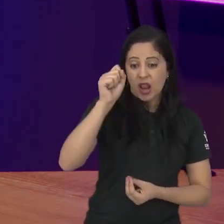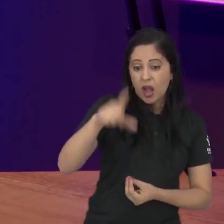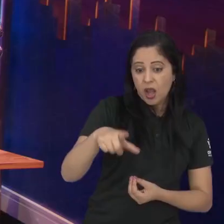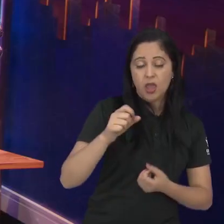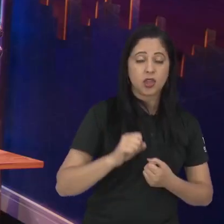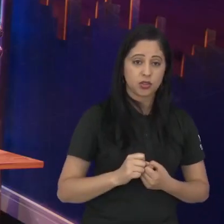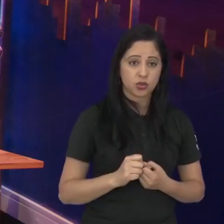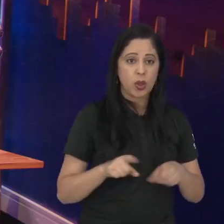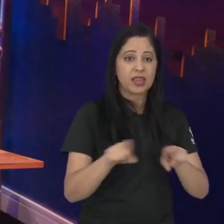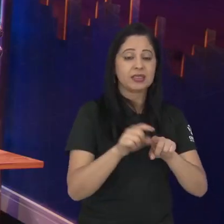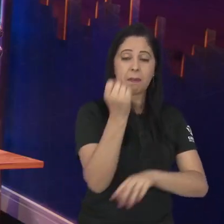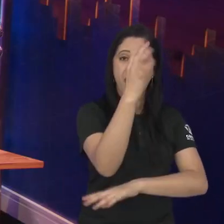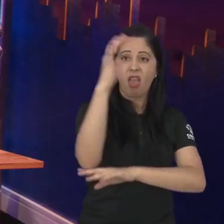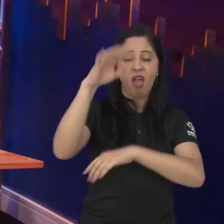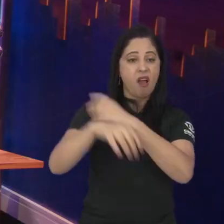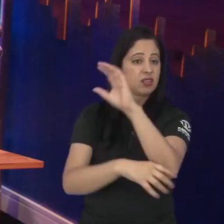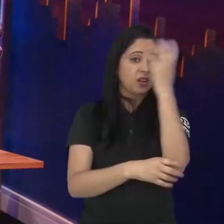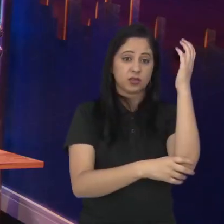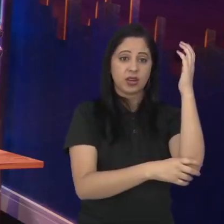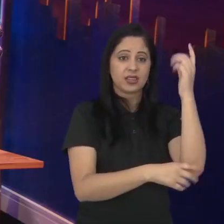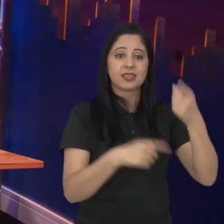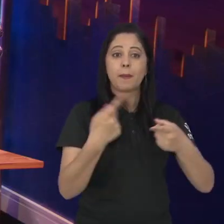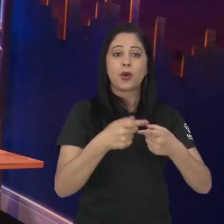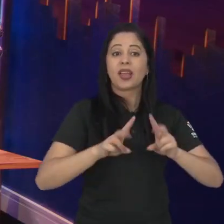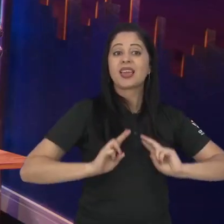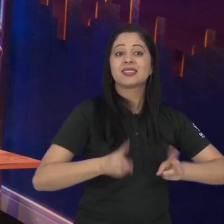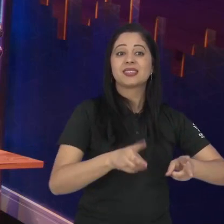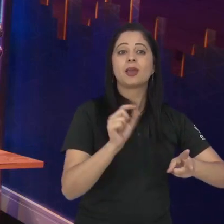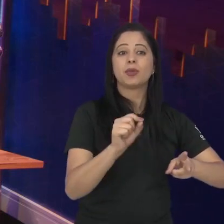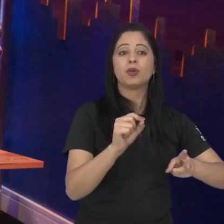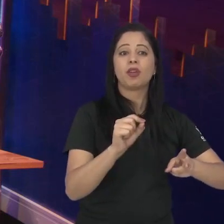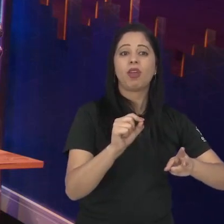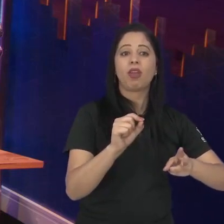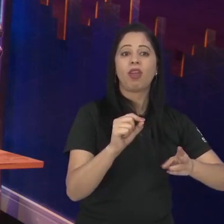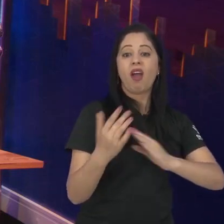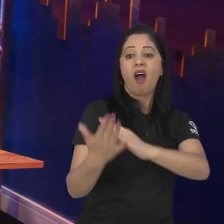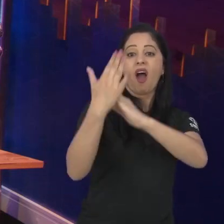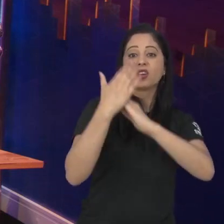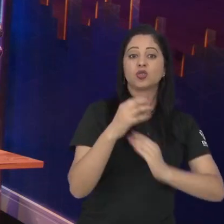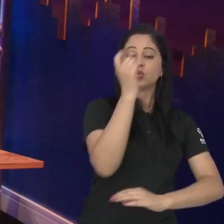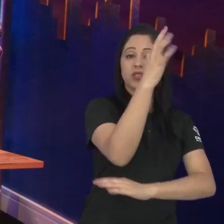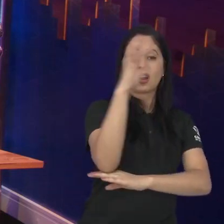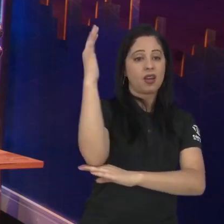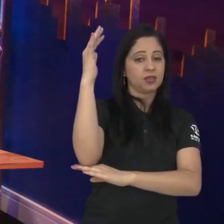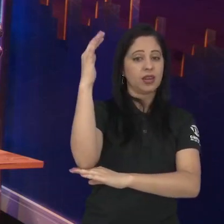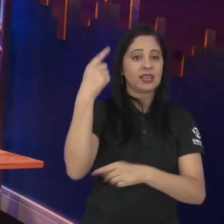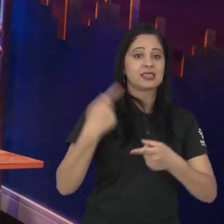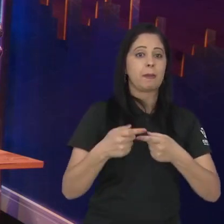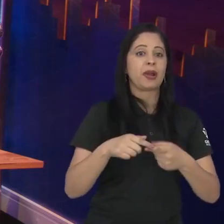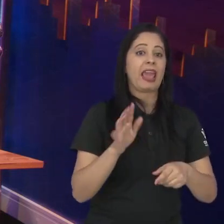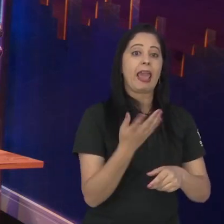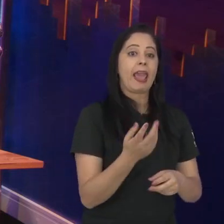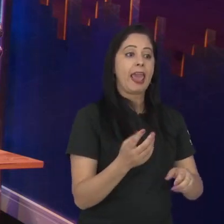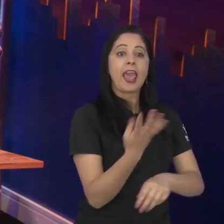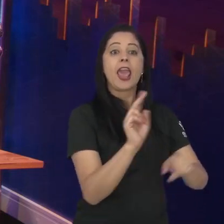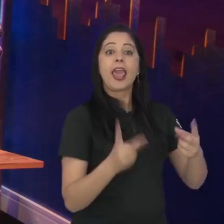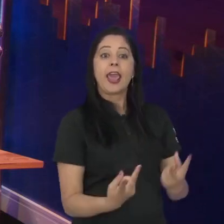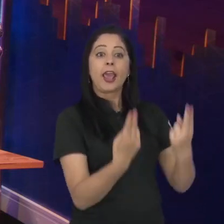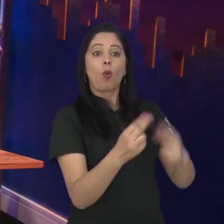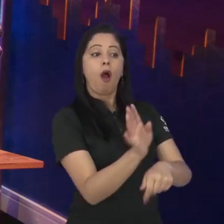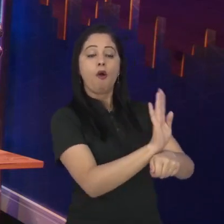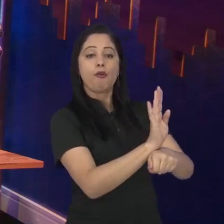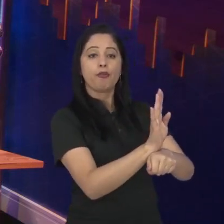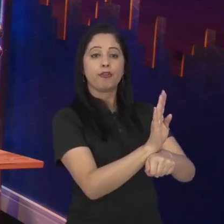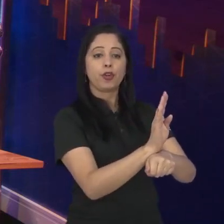forma a gente trata mesmo a natureza. E no final das contas, quem salva a gente é a natureza, porque a gente tem que se isolar, a gente tem que procurar abrigo,